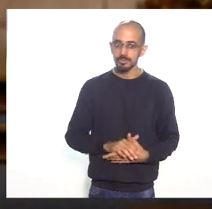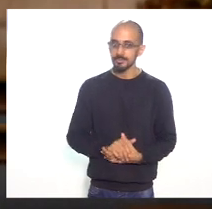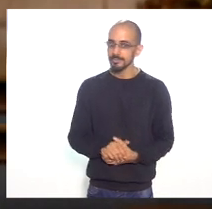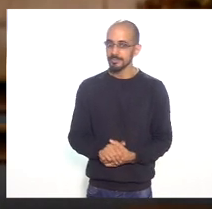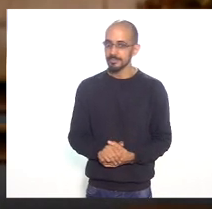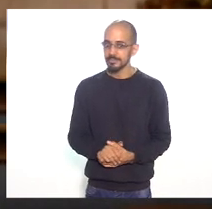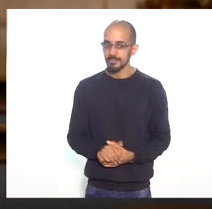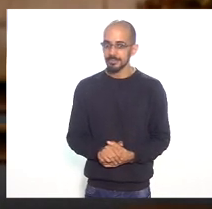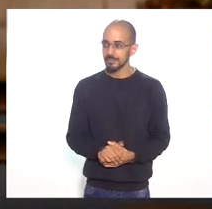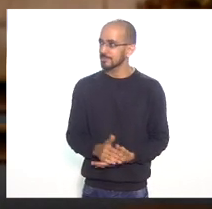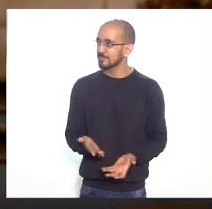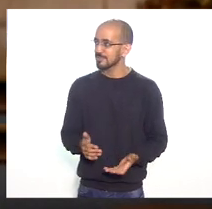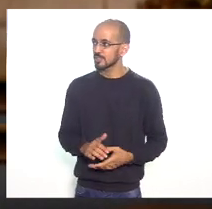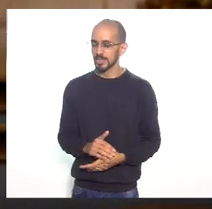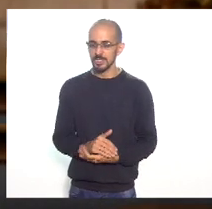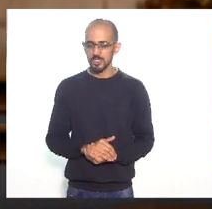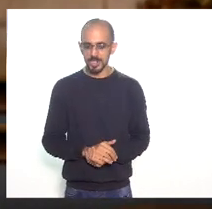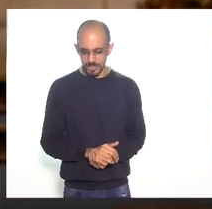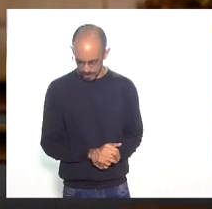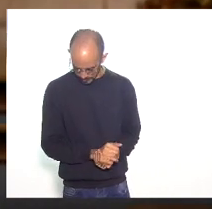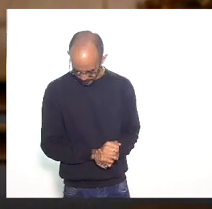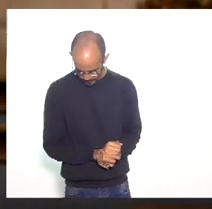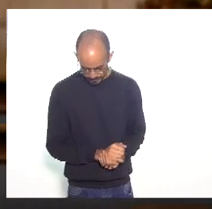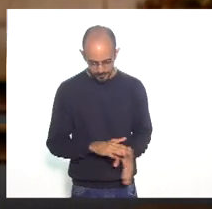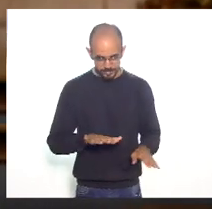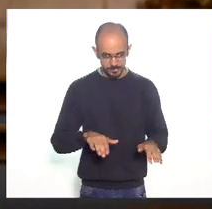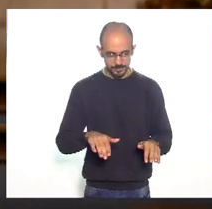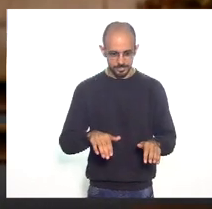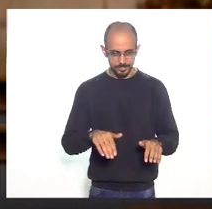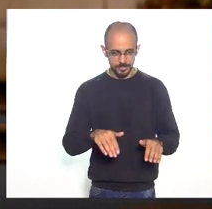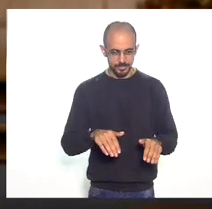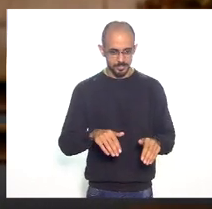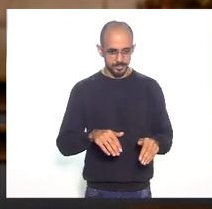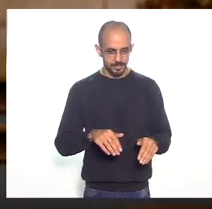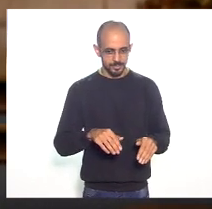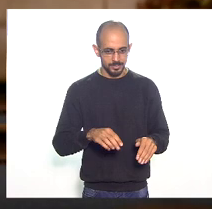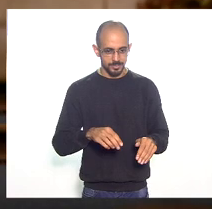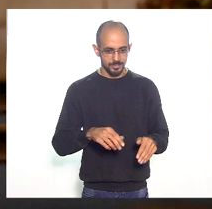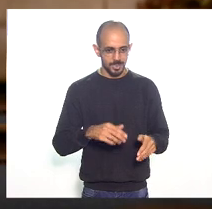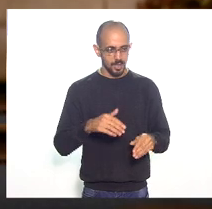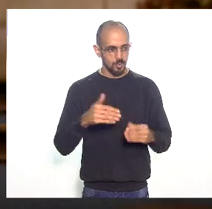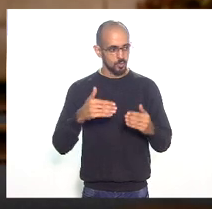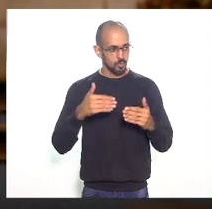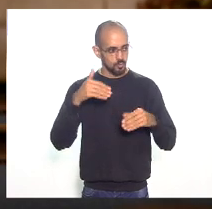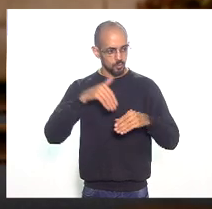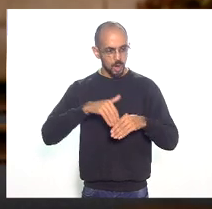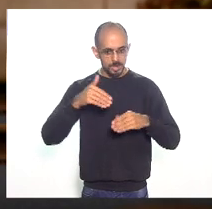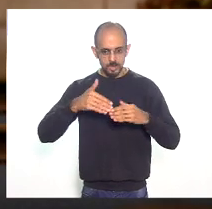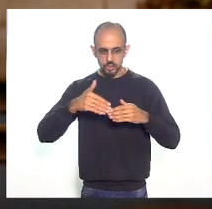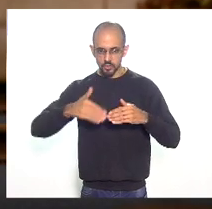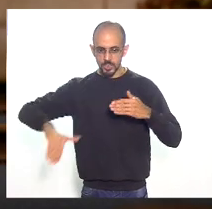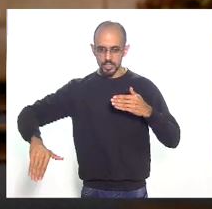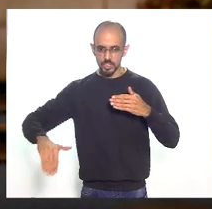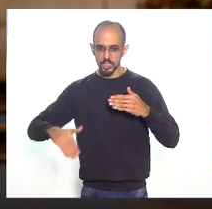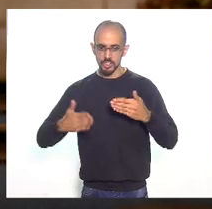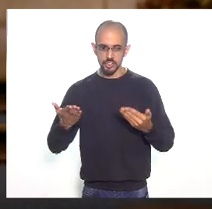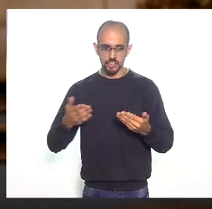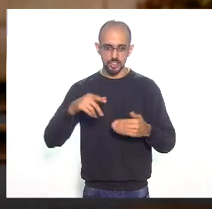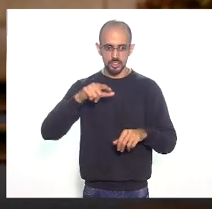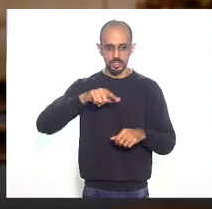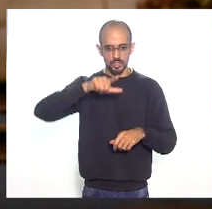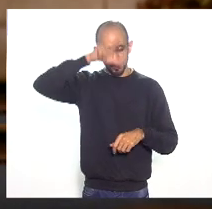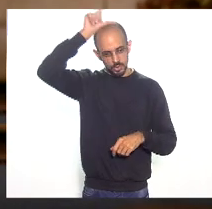Aqui é diante, presidente. Então, não vou poder abrir divergência. Voto divergente vai sim. Voto divergente, deputado